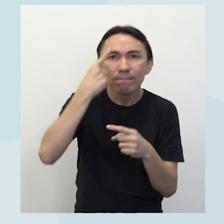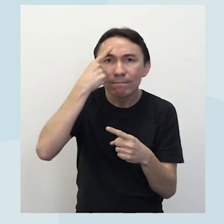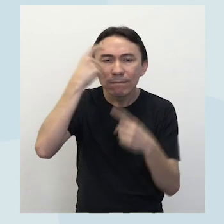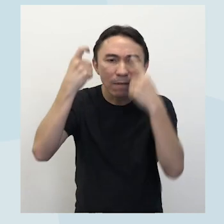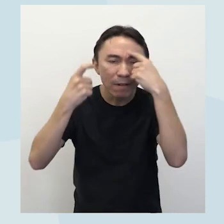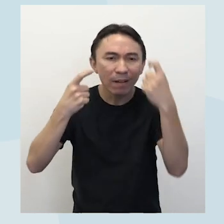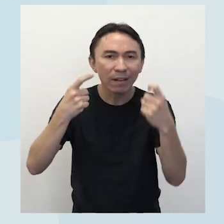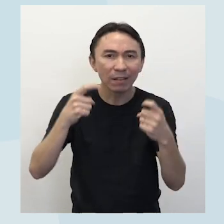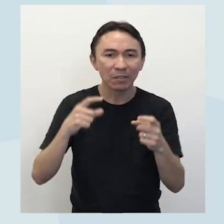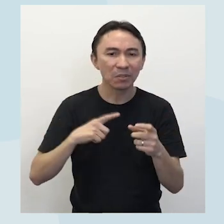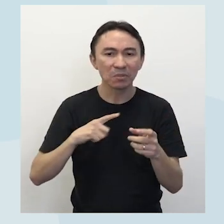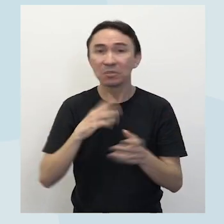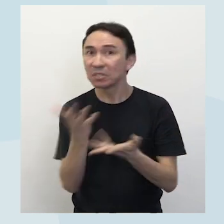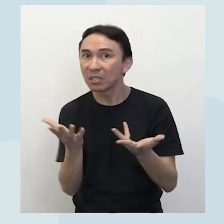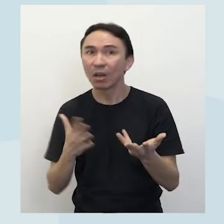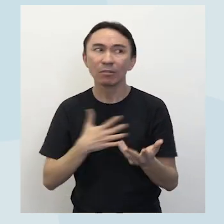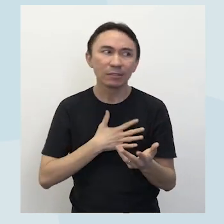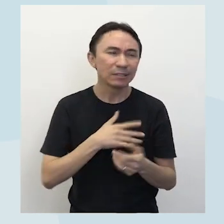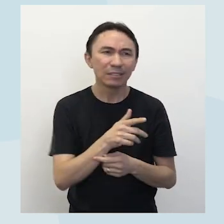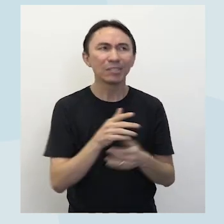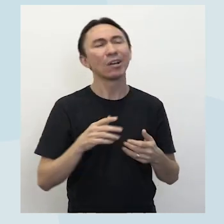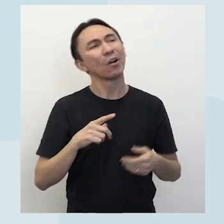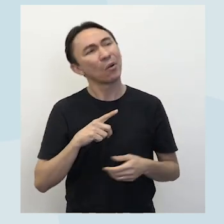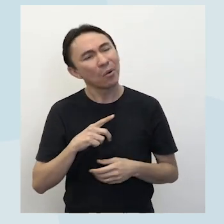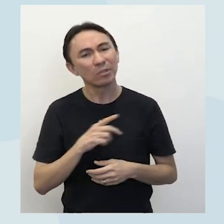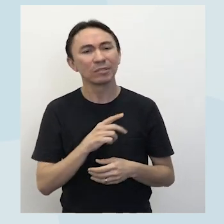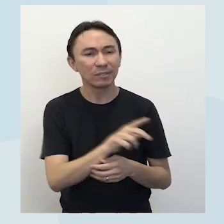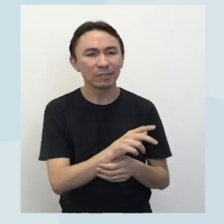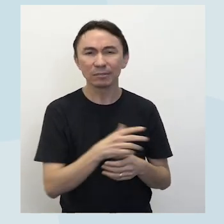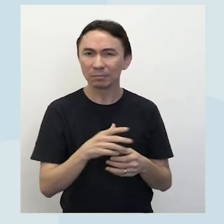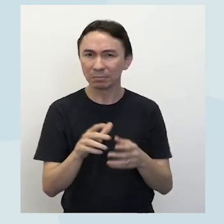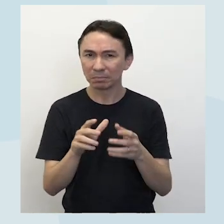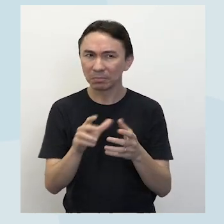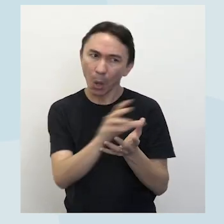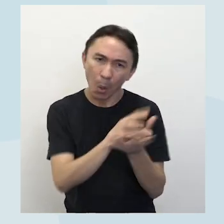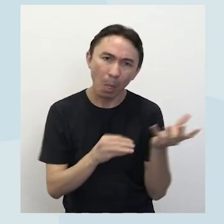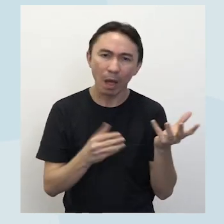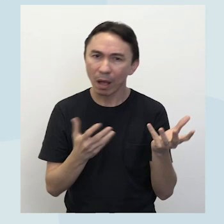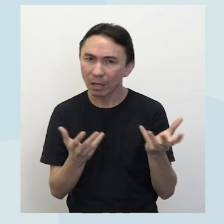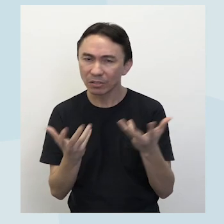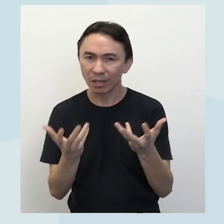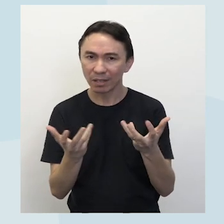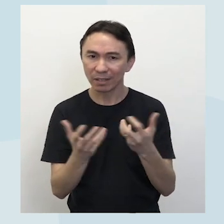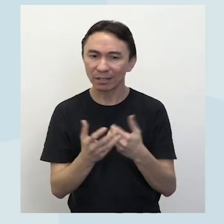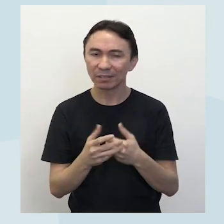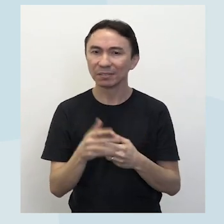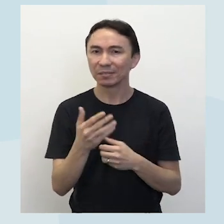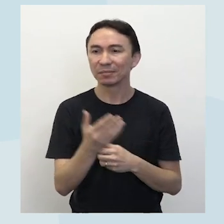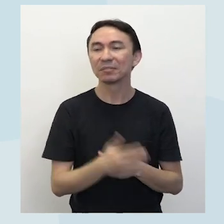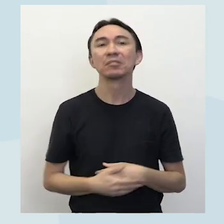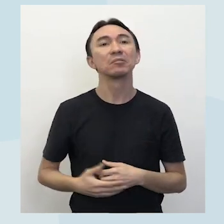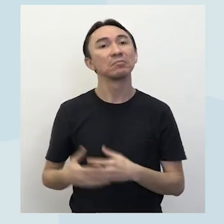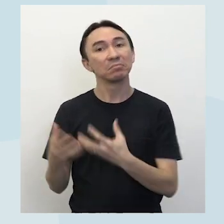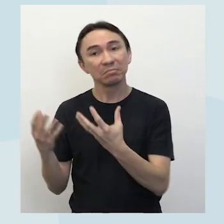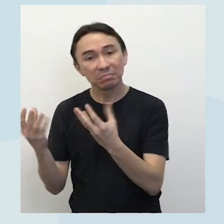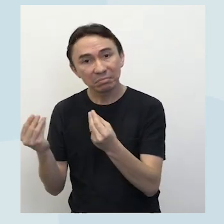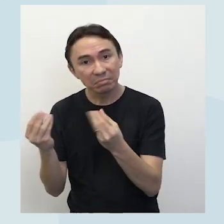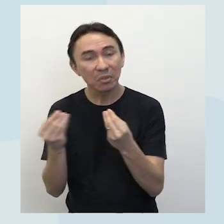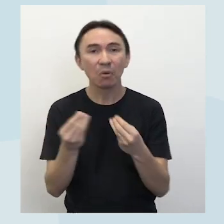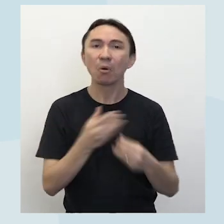curte para desenvolver uma versão. O chat estava aberto, não estava? O pessoal gostou bastante dessa ilustração, o pessoal gostou bastante. Boku